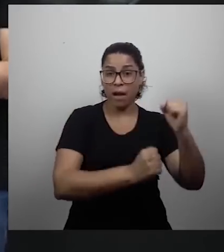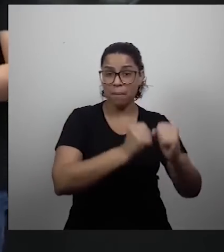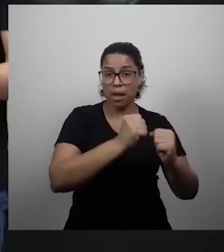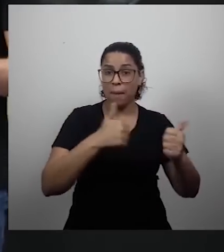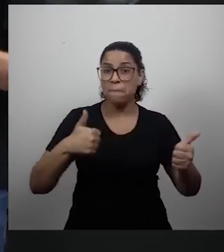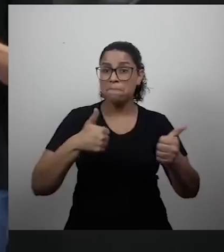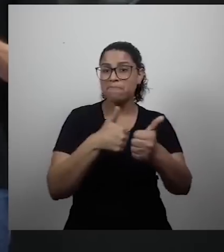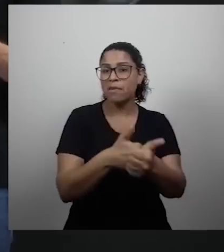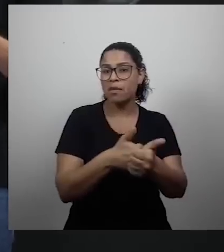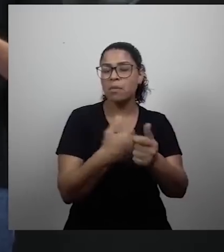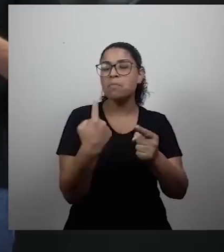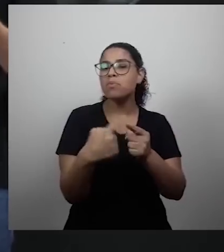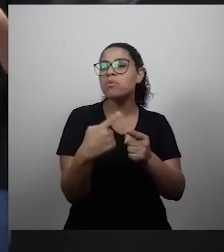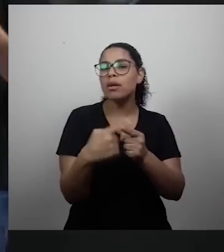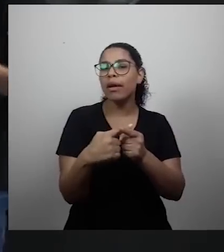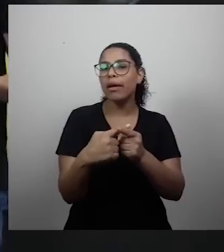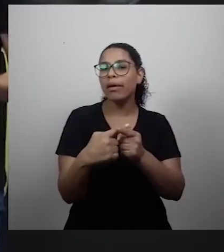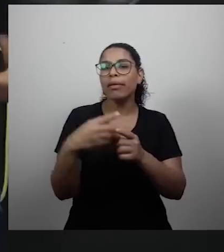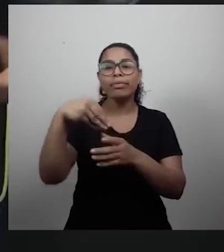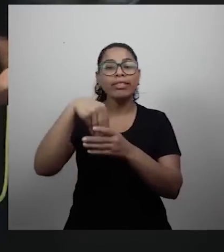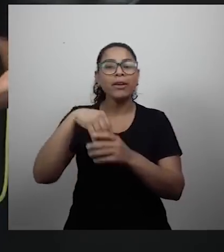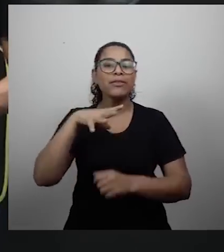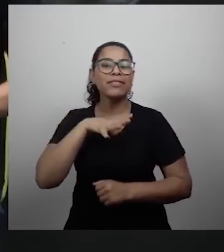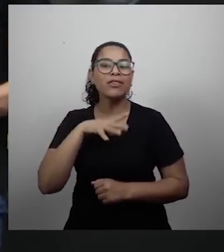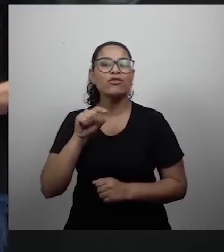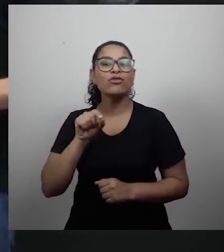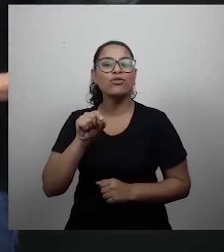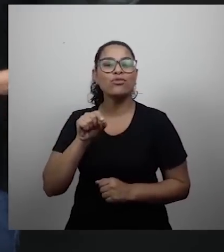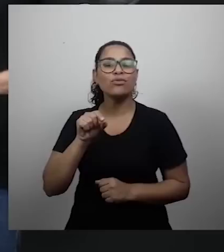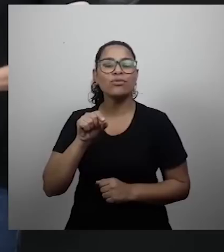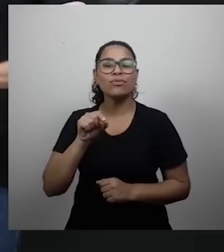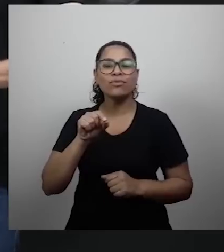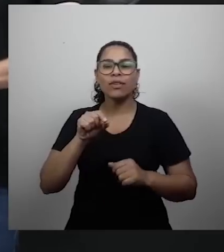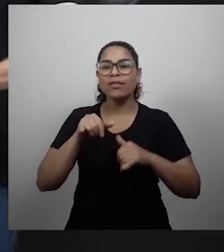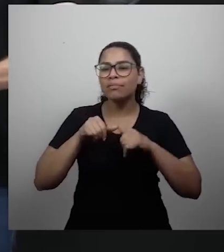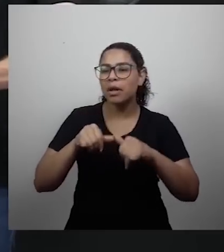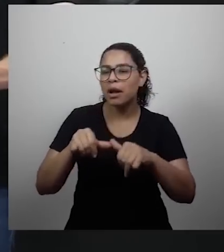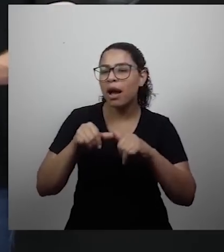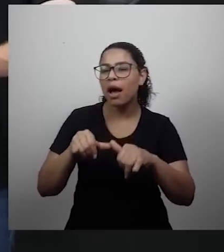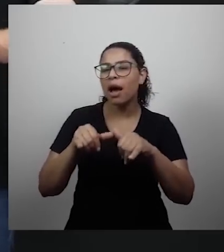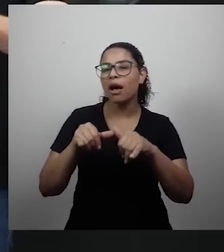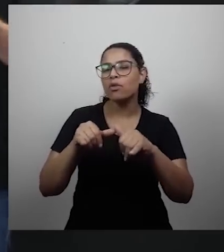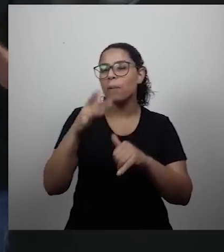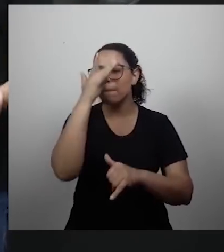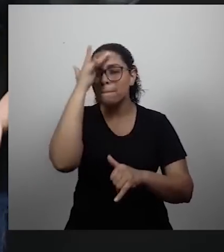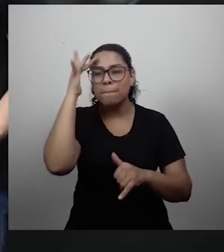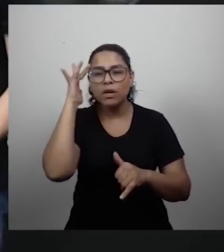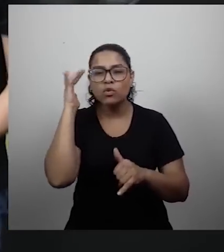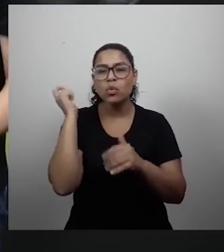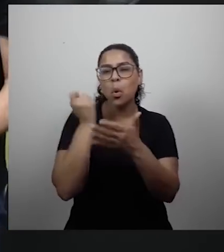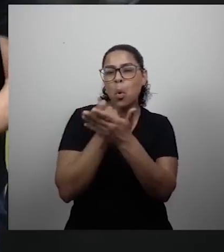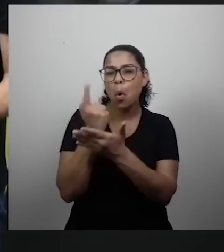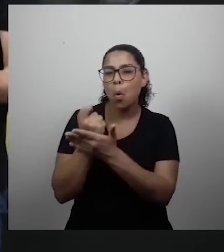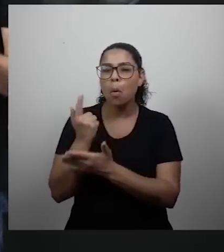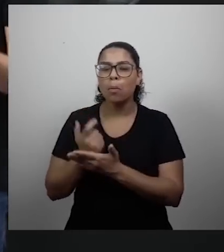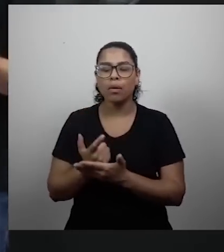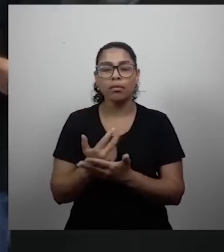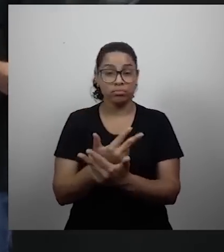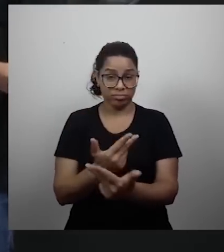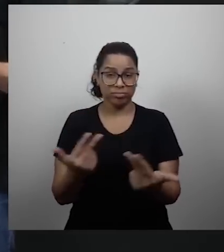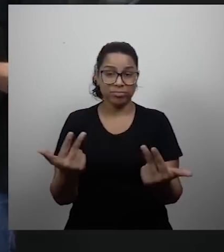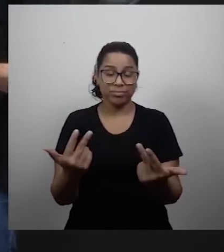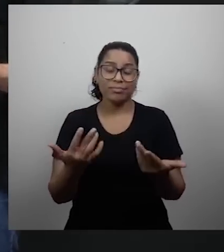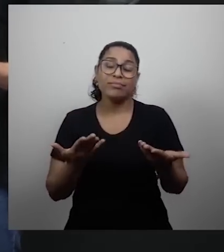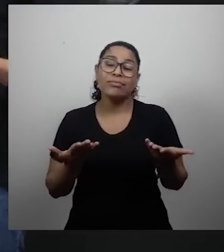principais mercados, né, e também os principais consumidores. Então, o que acontece? Abria-se as fábricas nas cidades, e